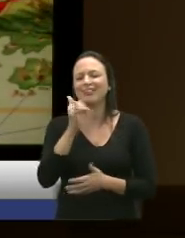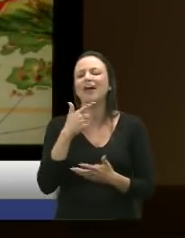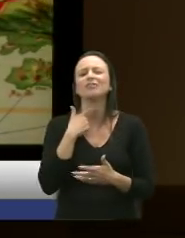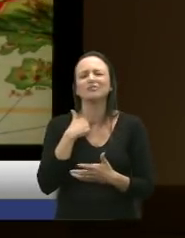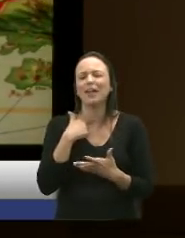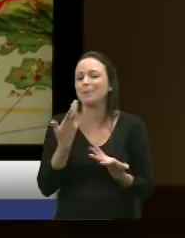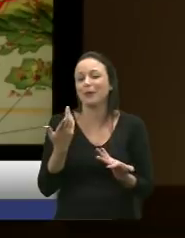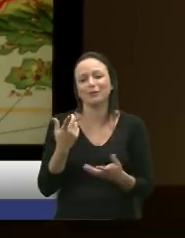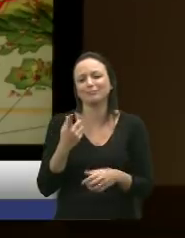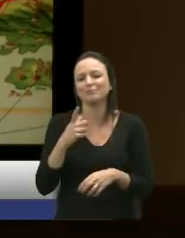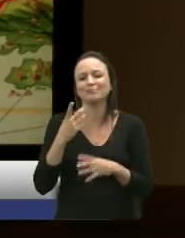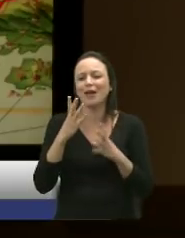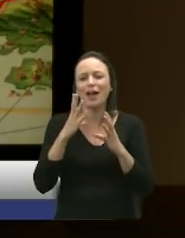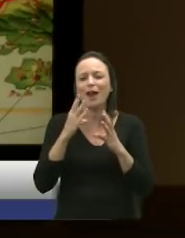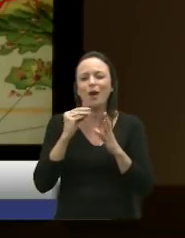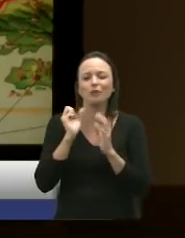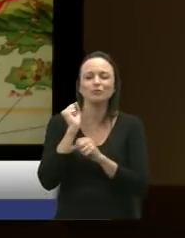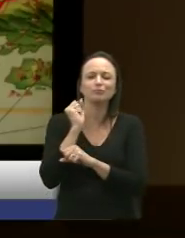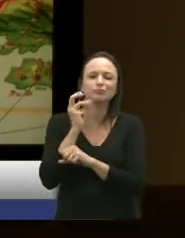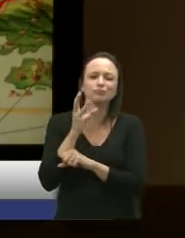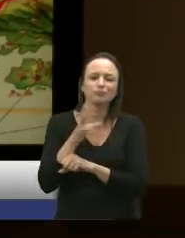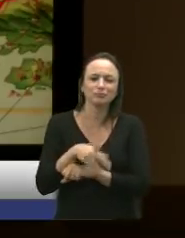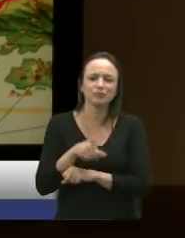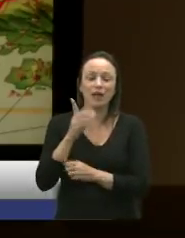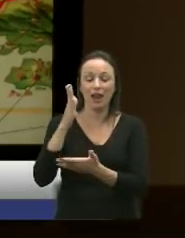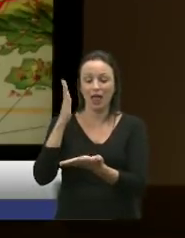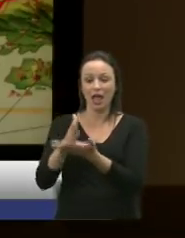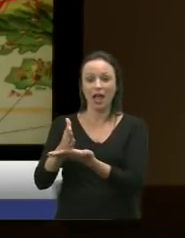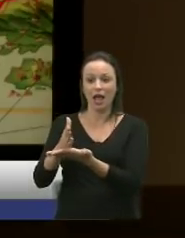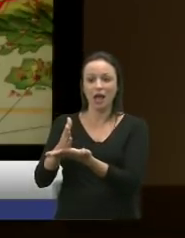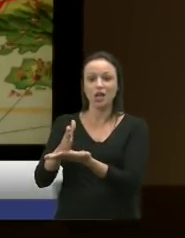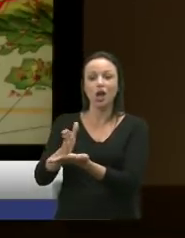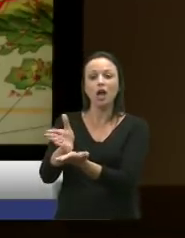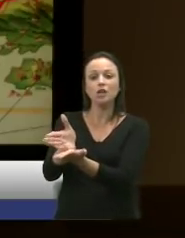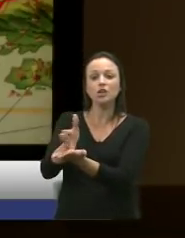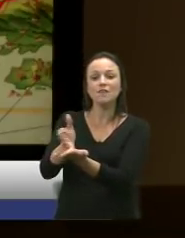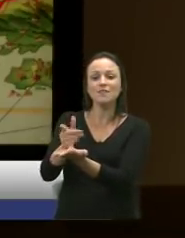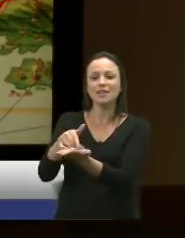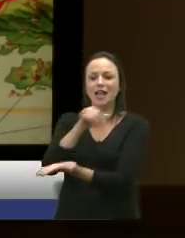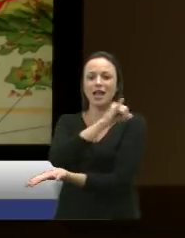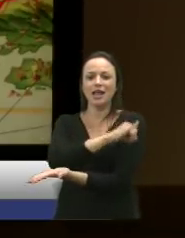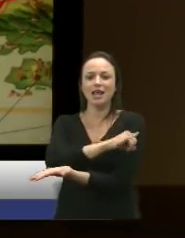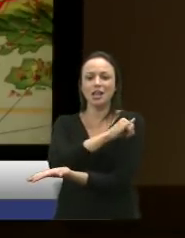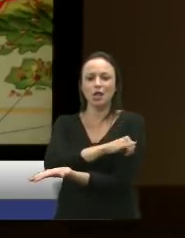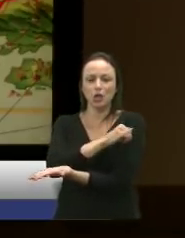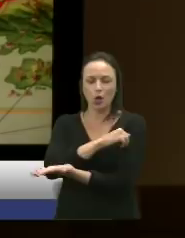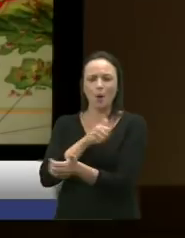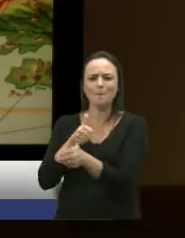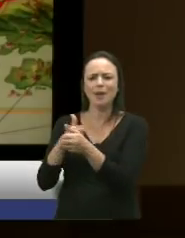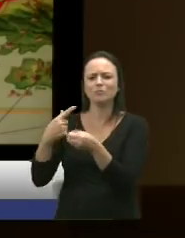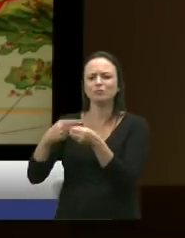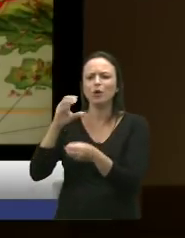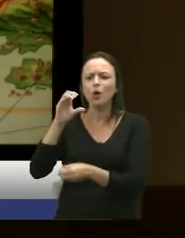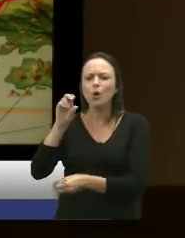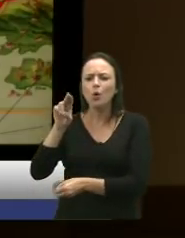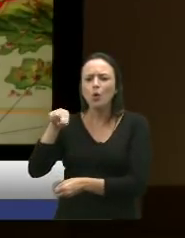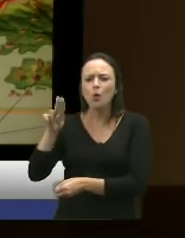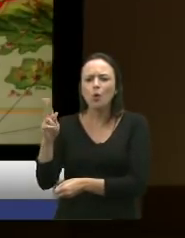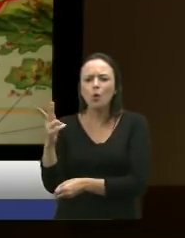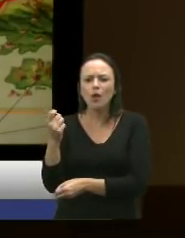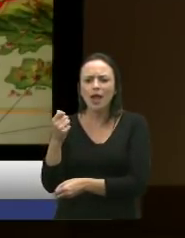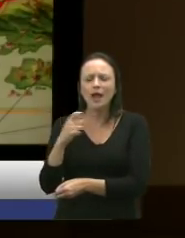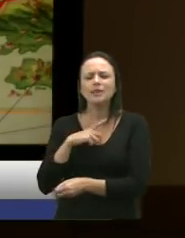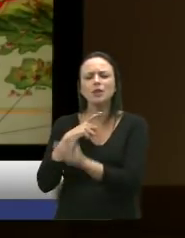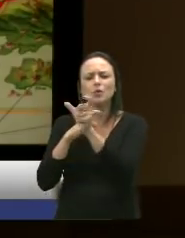vocês, ali na divisa com o Rio de Janeiro, muito próximo, na cidade de Cunha, havia um senhor chamado